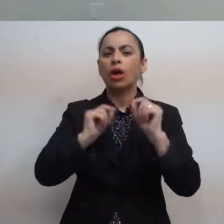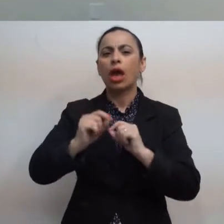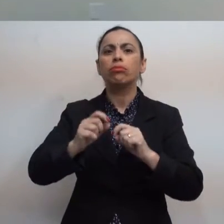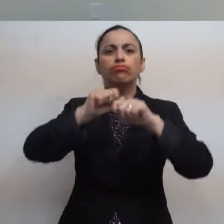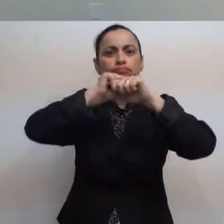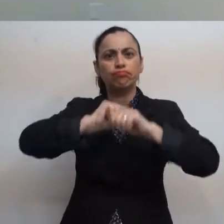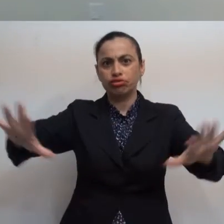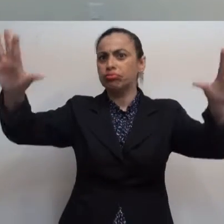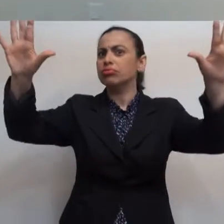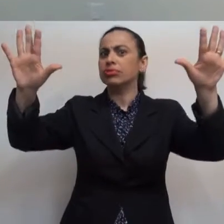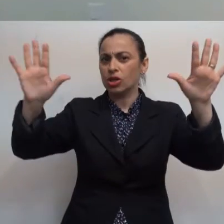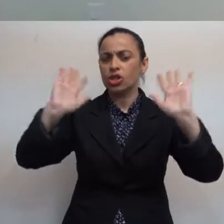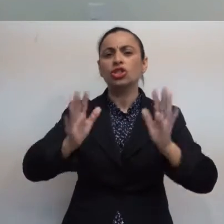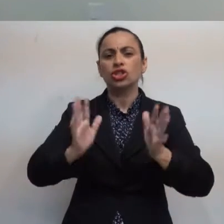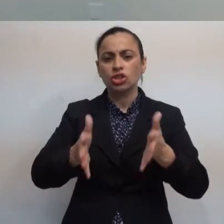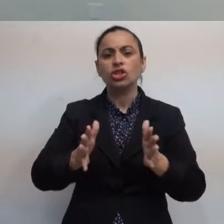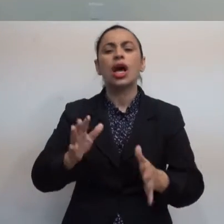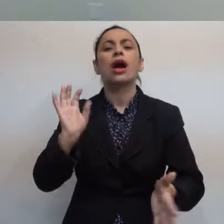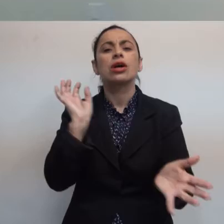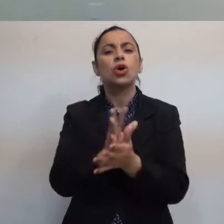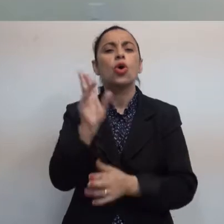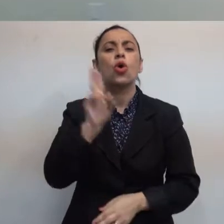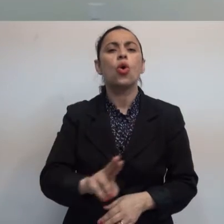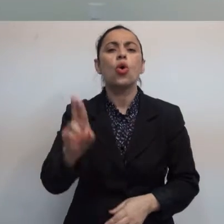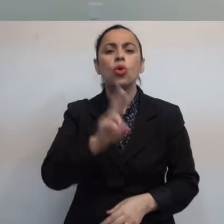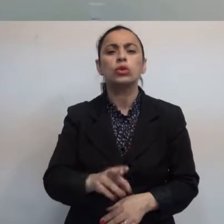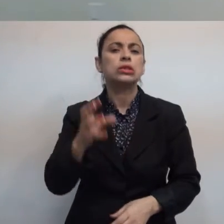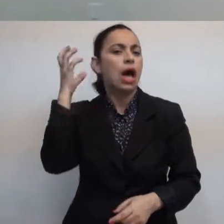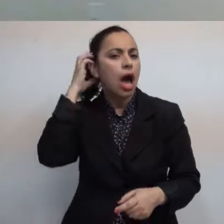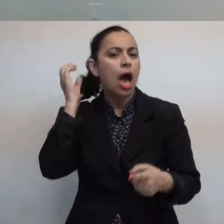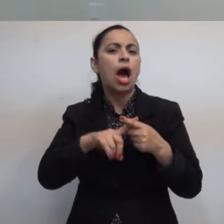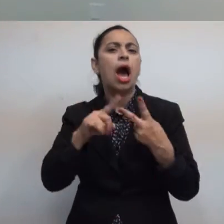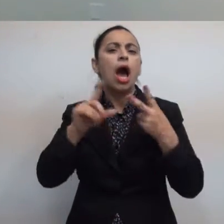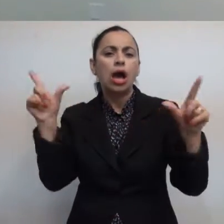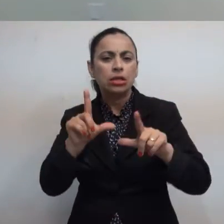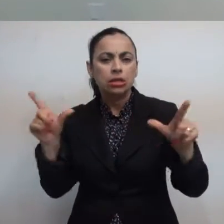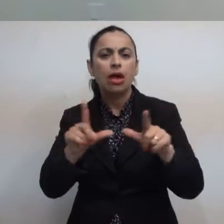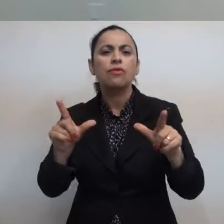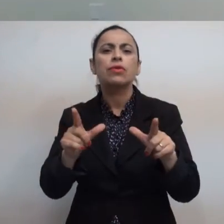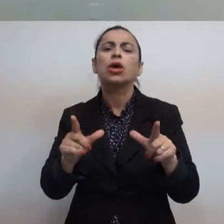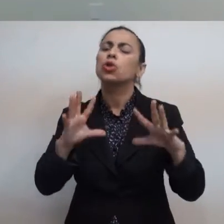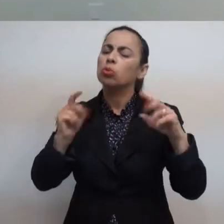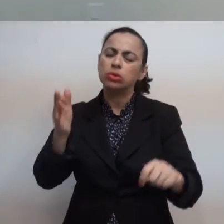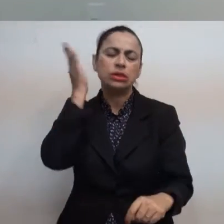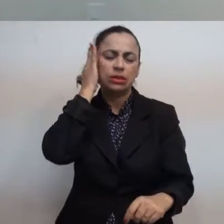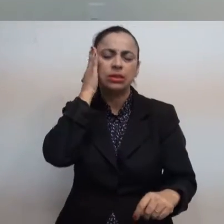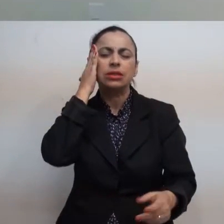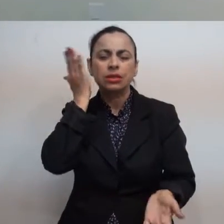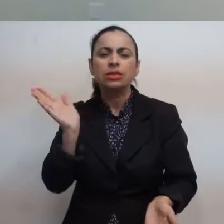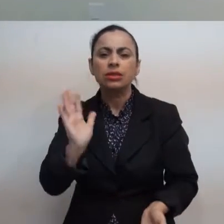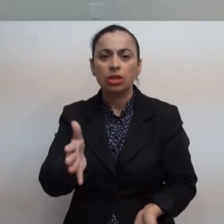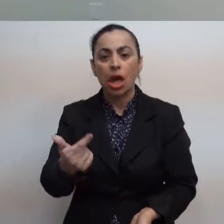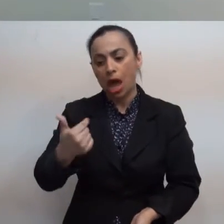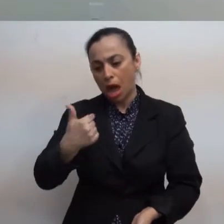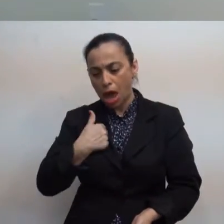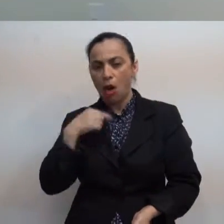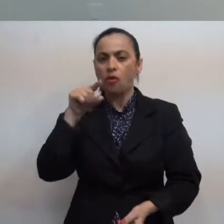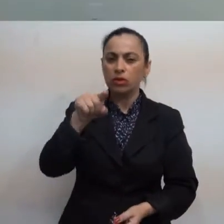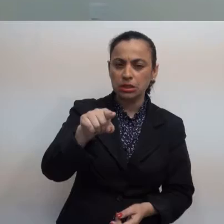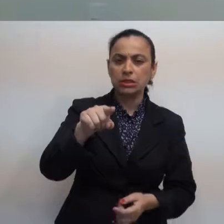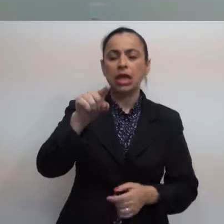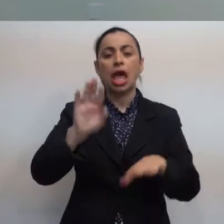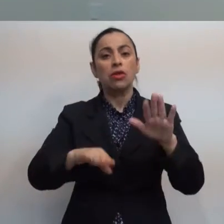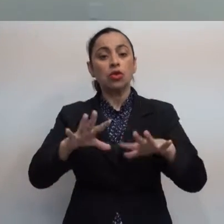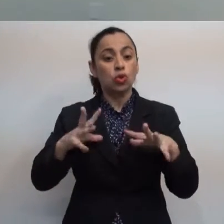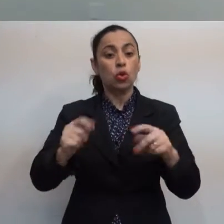grande expansão a questão da utilização do rádio, da TV, como todo mundo sabe.